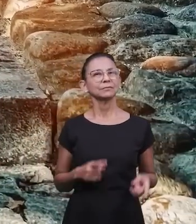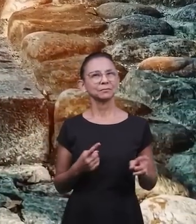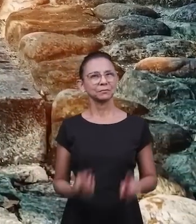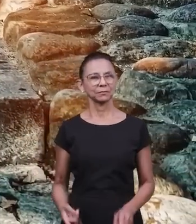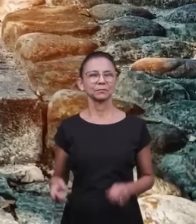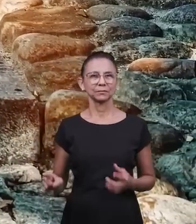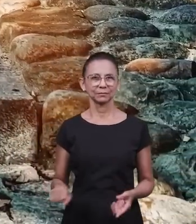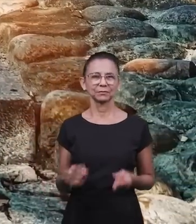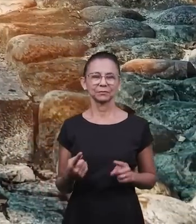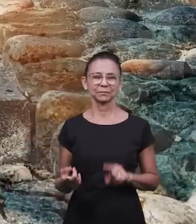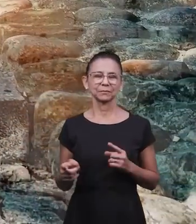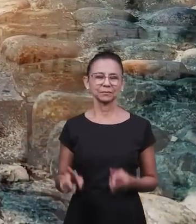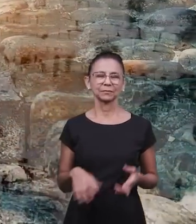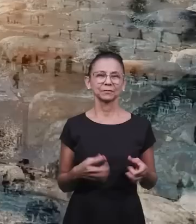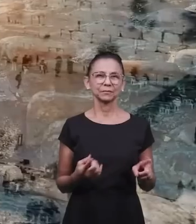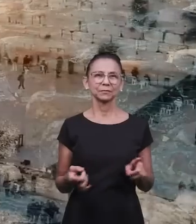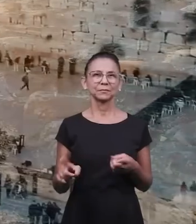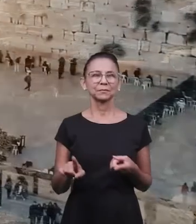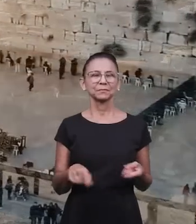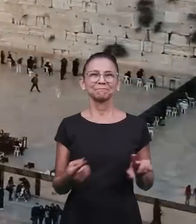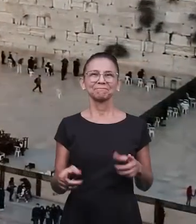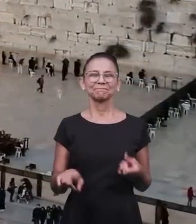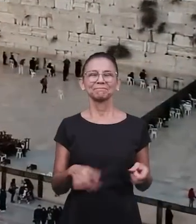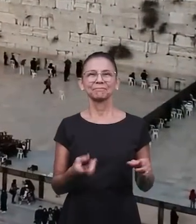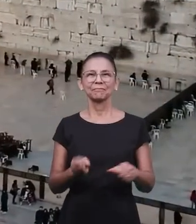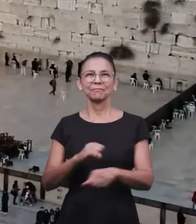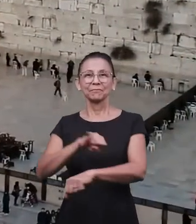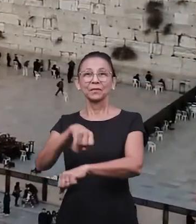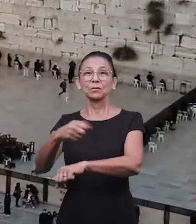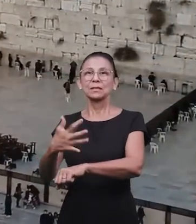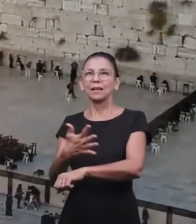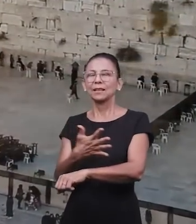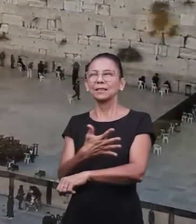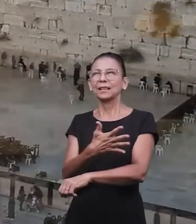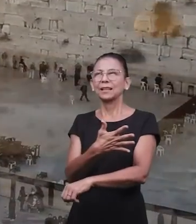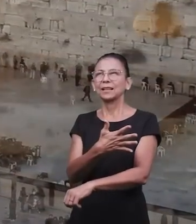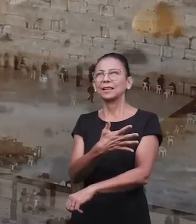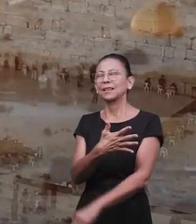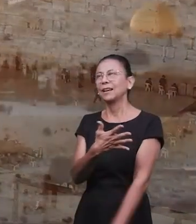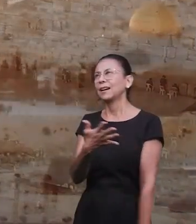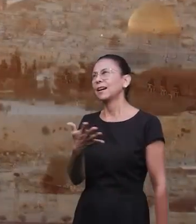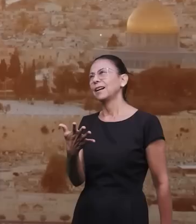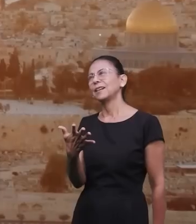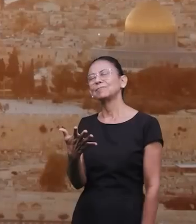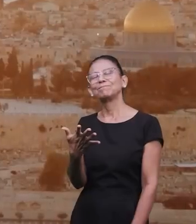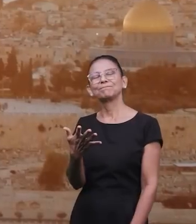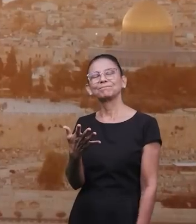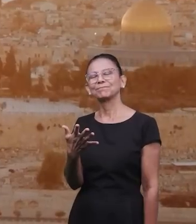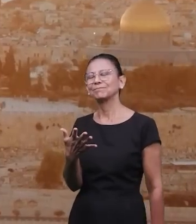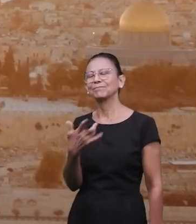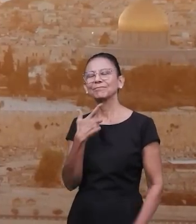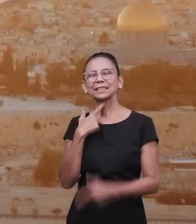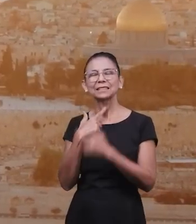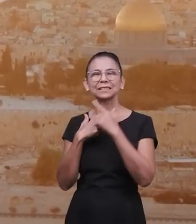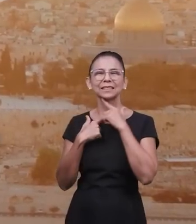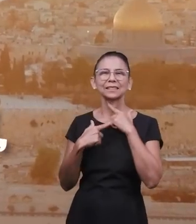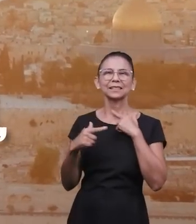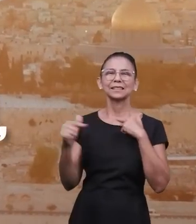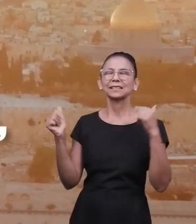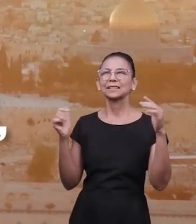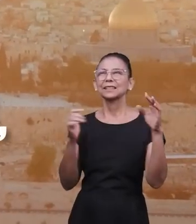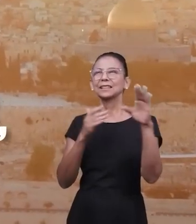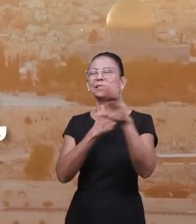até hoje, esse sinal não aconteceu, porque o Senhor não vai permitir sacrifício de animais enquanto a igreja estiver aqui. Meus irmãos, nós recebemos